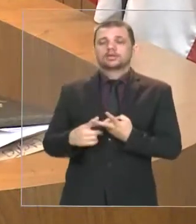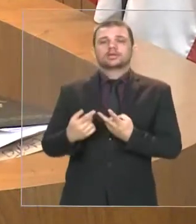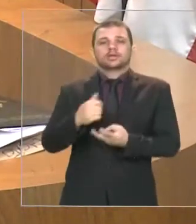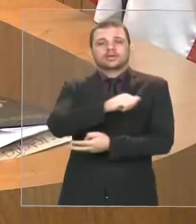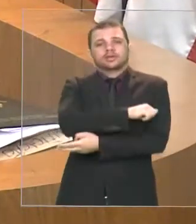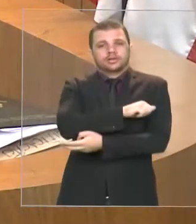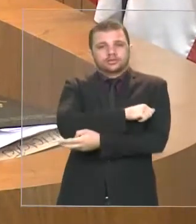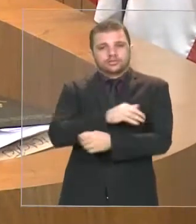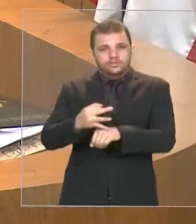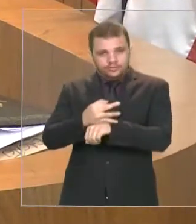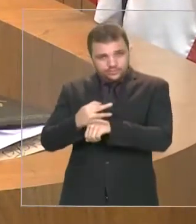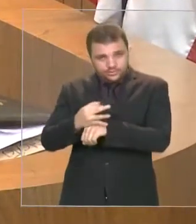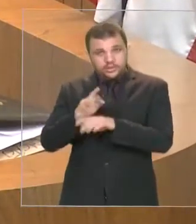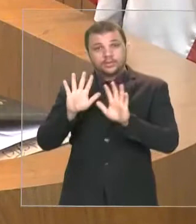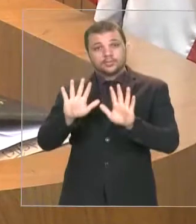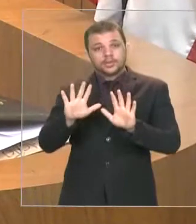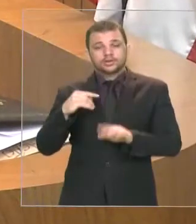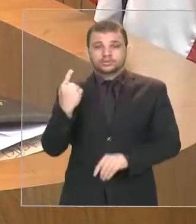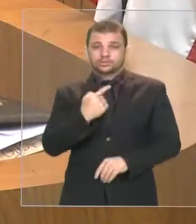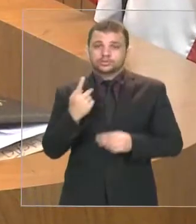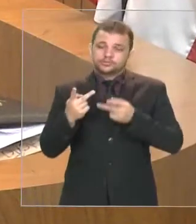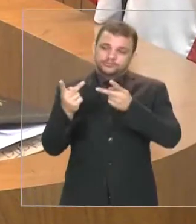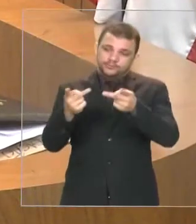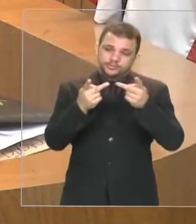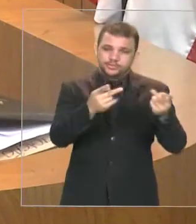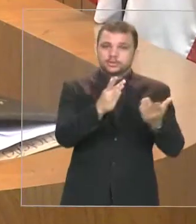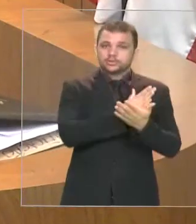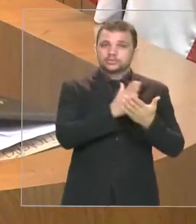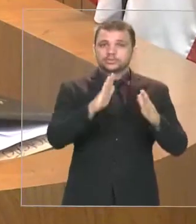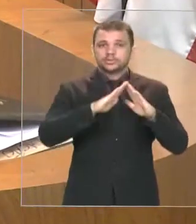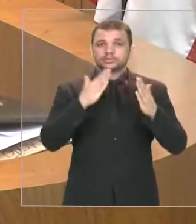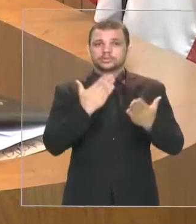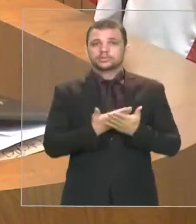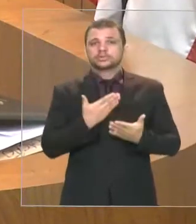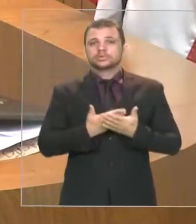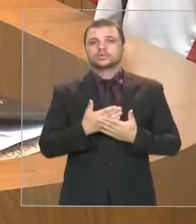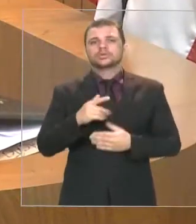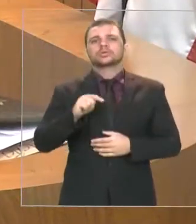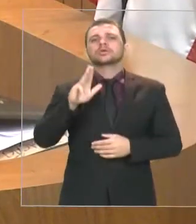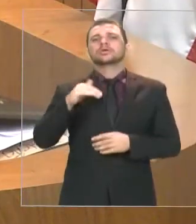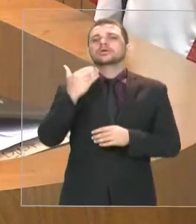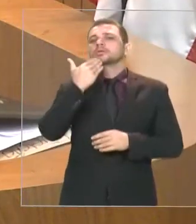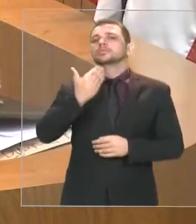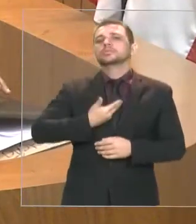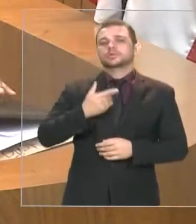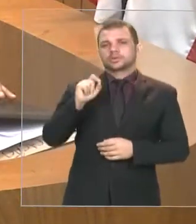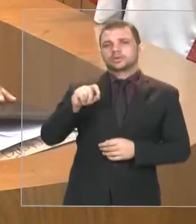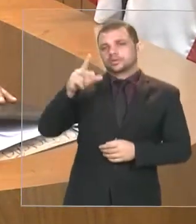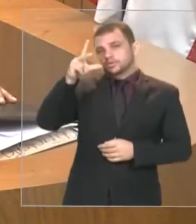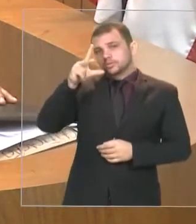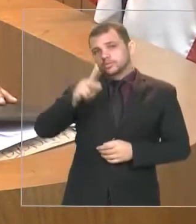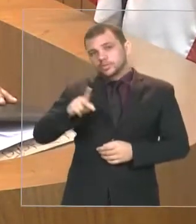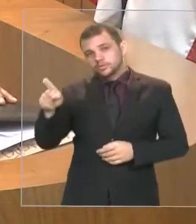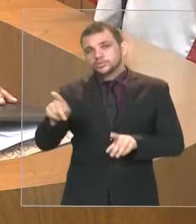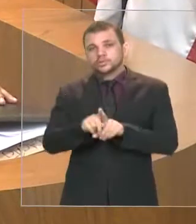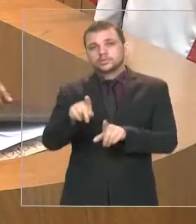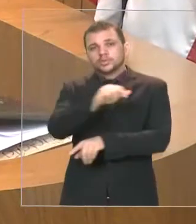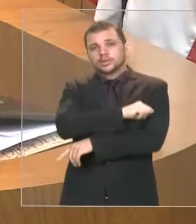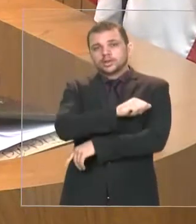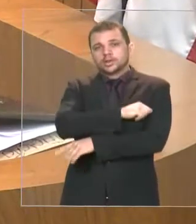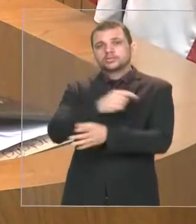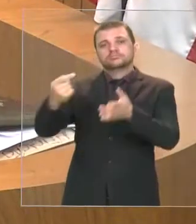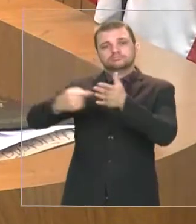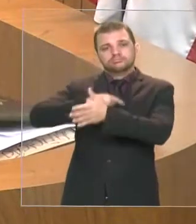férias, mas nós visitamos algumas escolas a pedido de professores, a pedido de alunos.